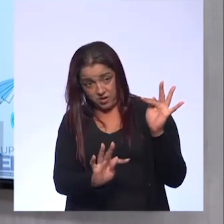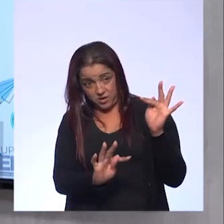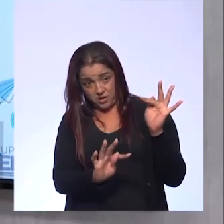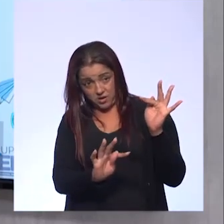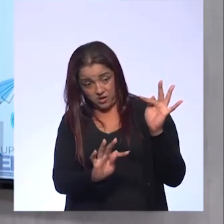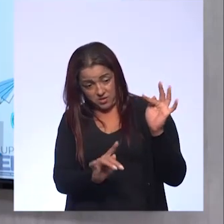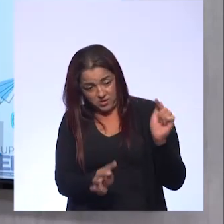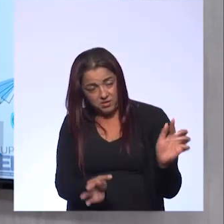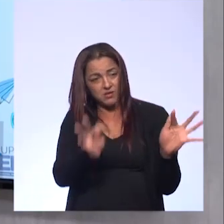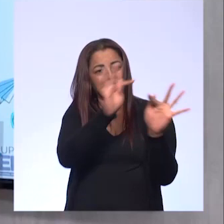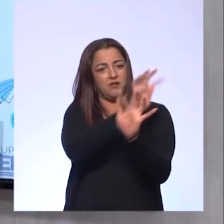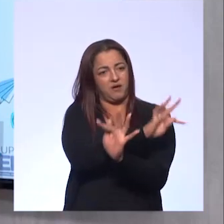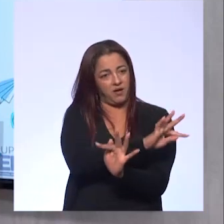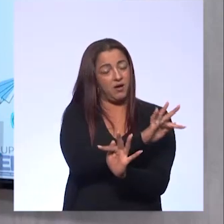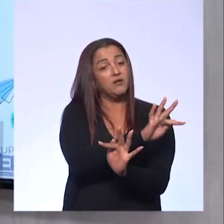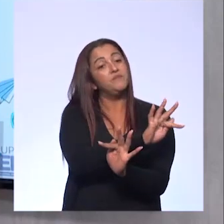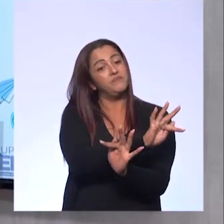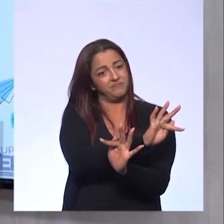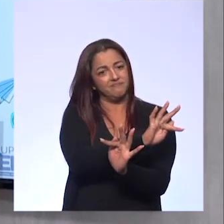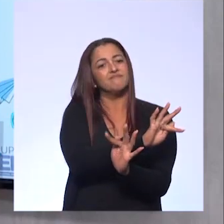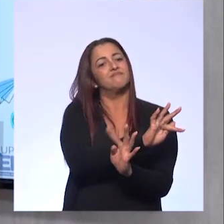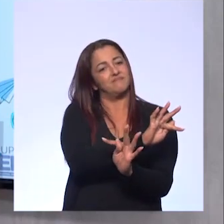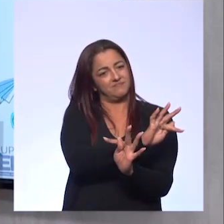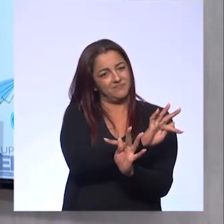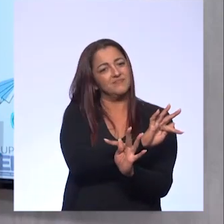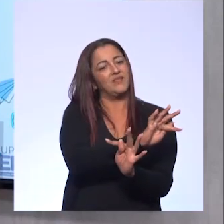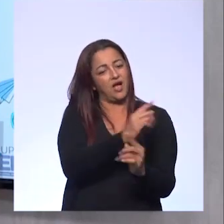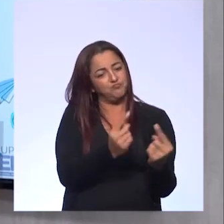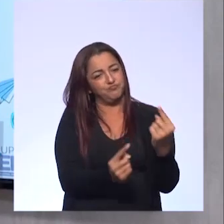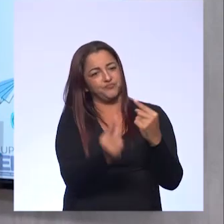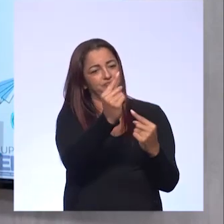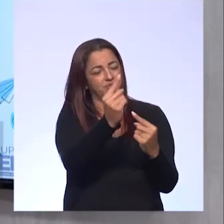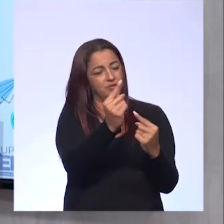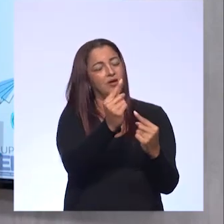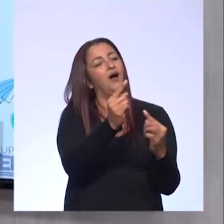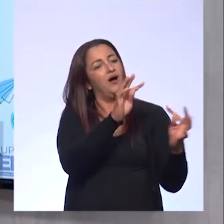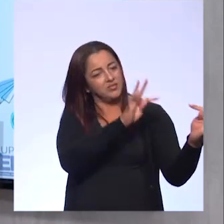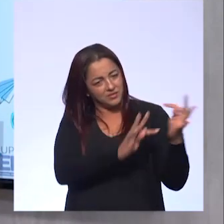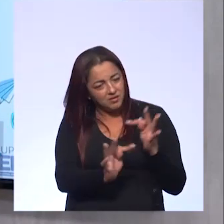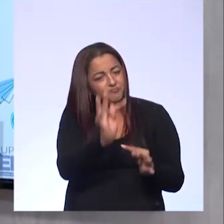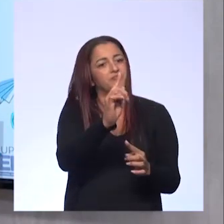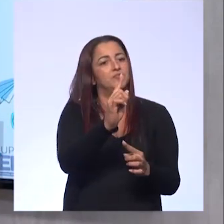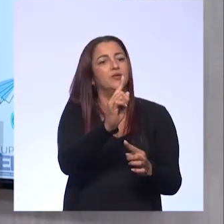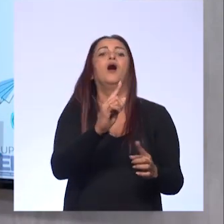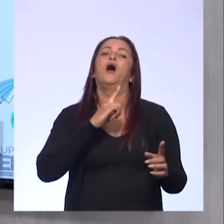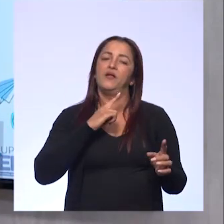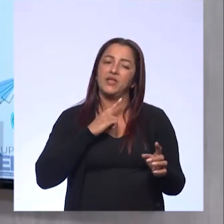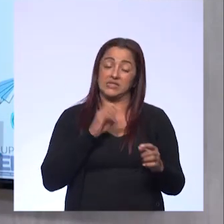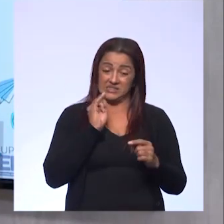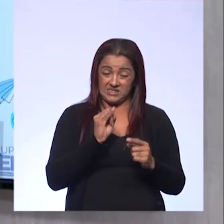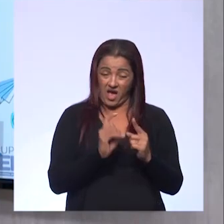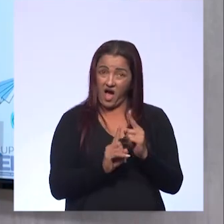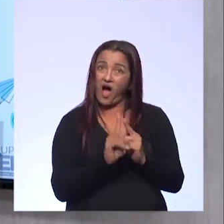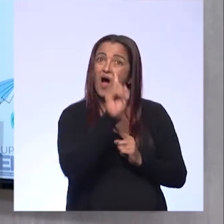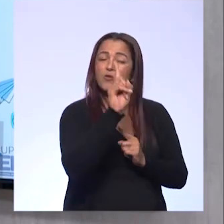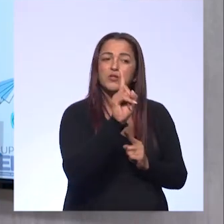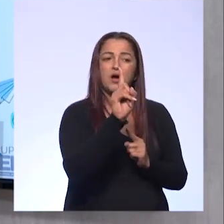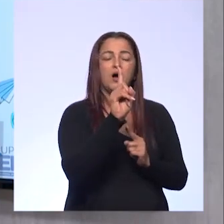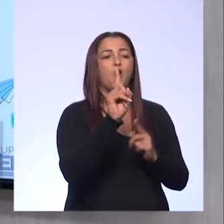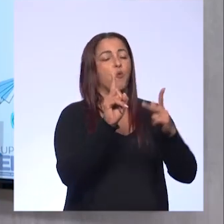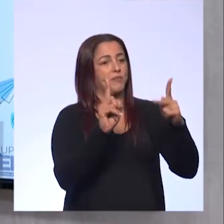inversamente proporcionais maior uma menor a outra portanto que a frequência alta o